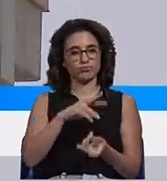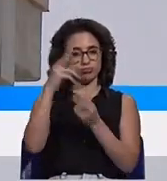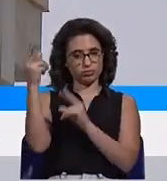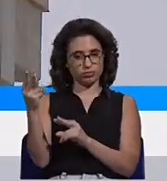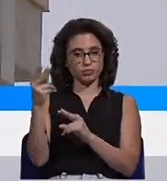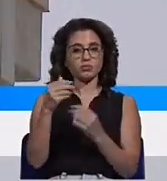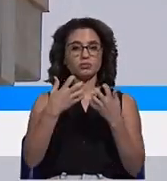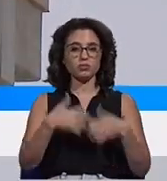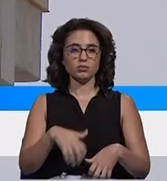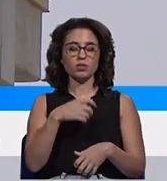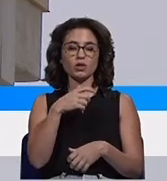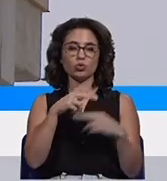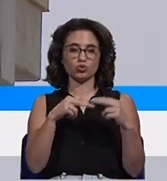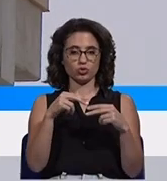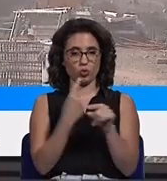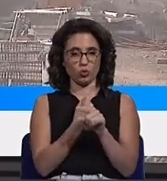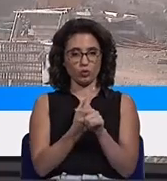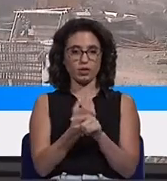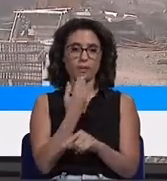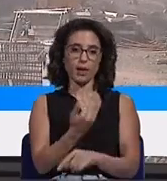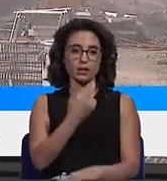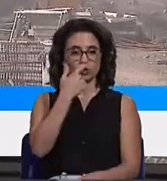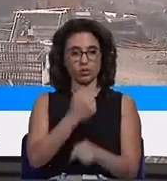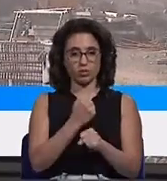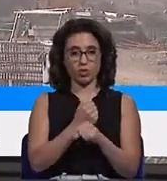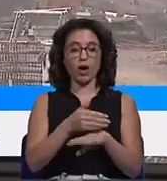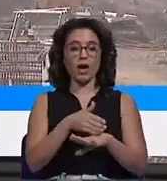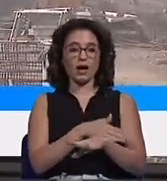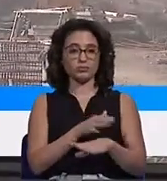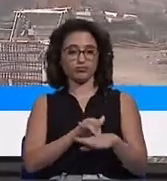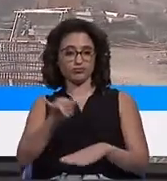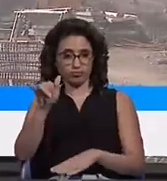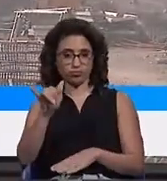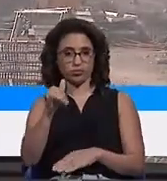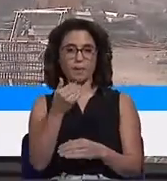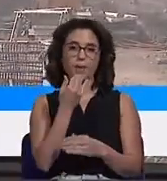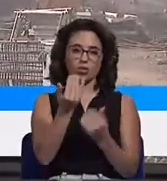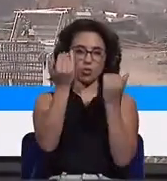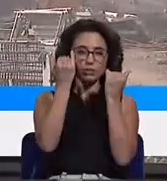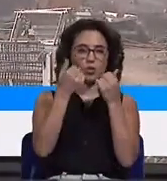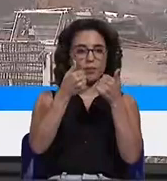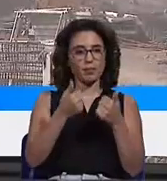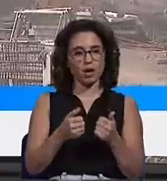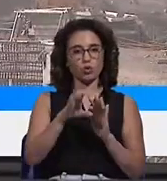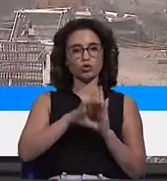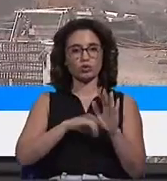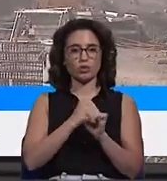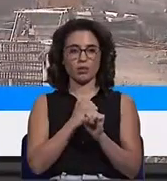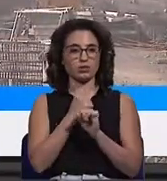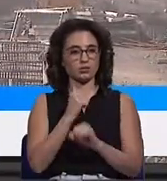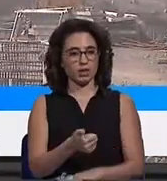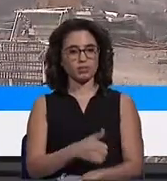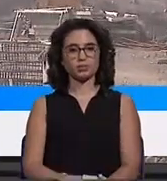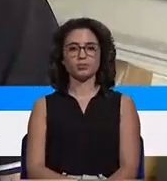Construção Civil apela aos trabalhadores que, antes de saírem, se informem devidamente das condições de trabalho.